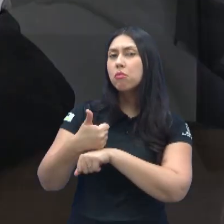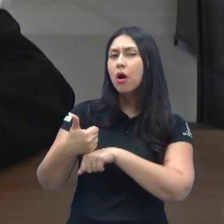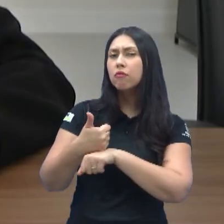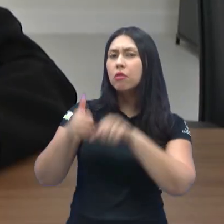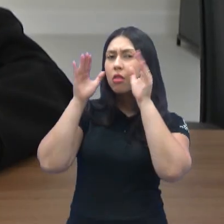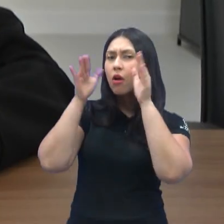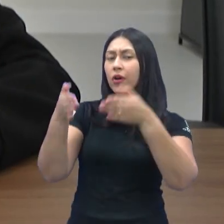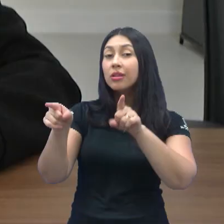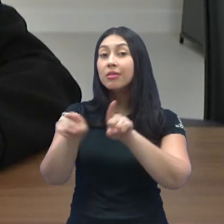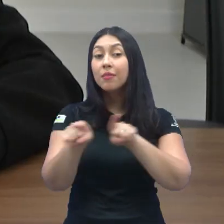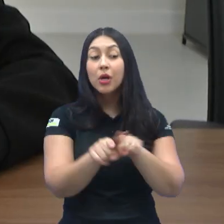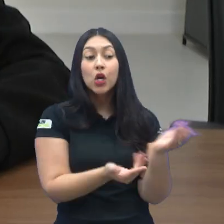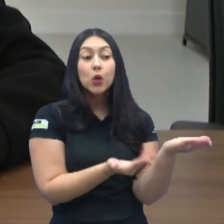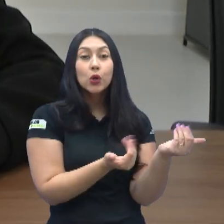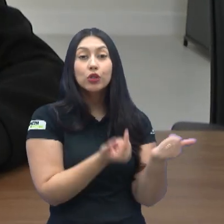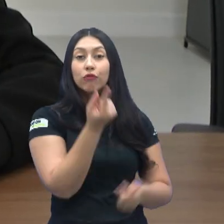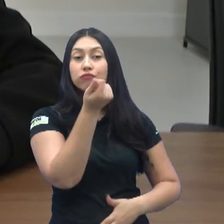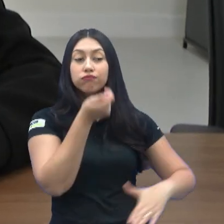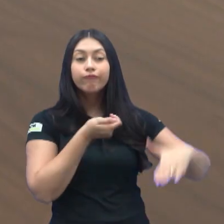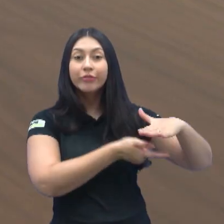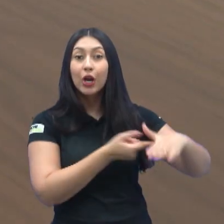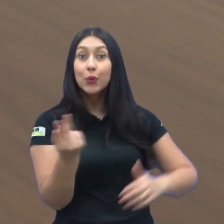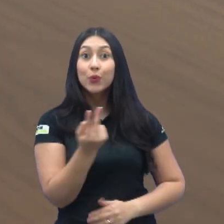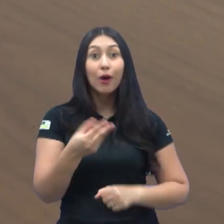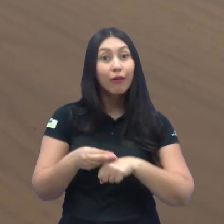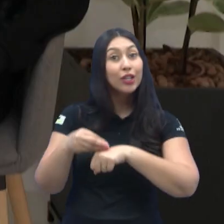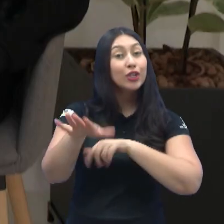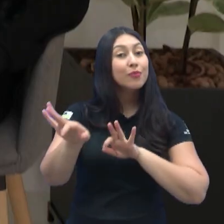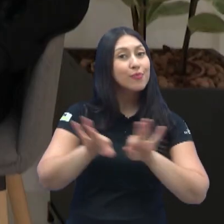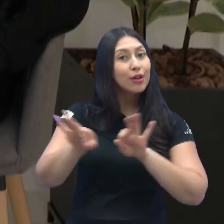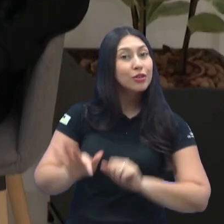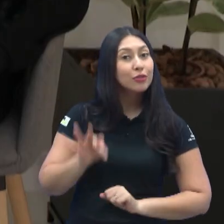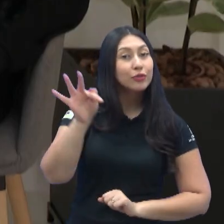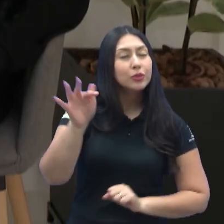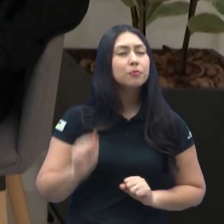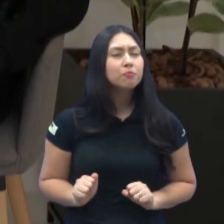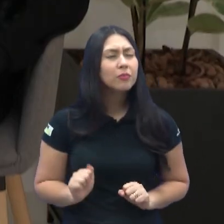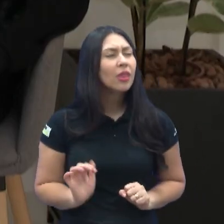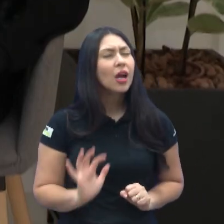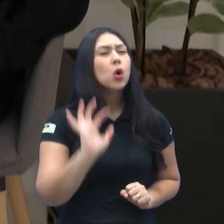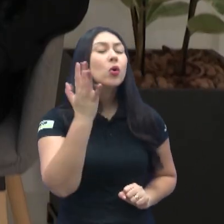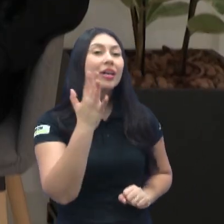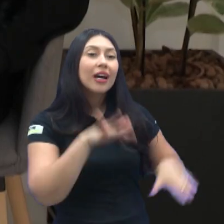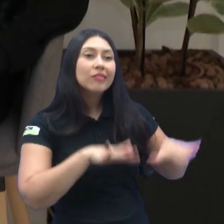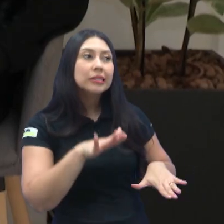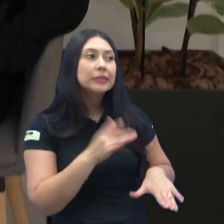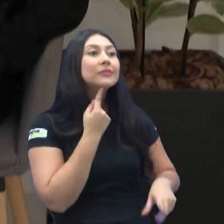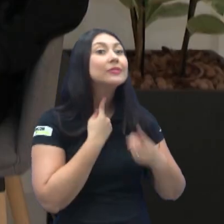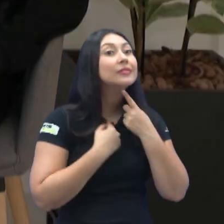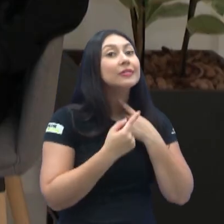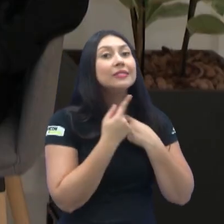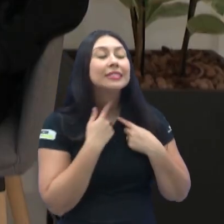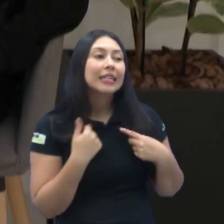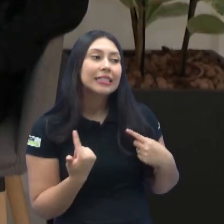um jovem investidor que deram dicas de planejamento para o futuro. Acontece muito as tentações ali de todo mês, ai meu